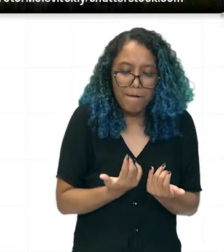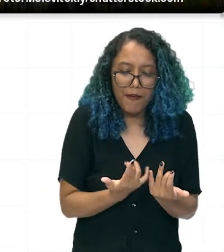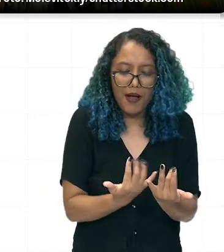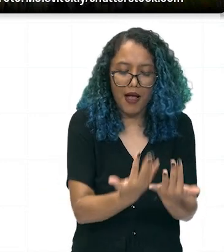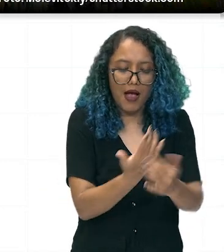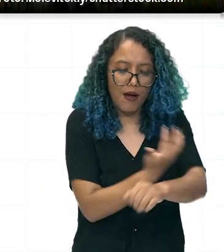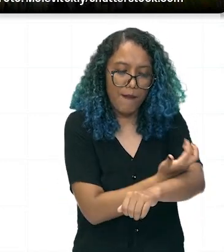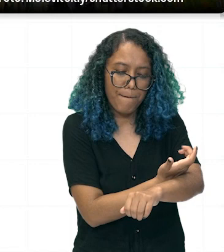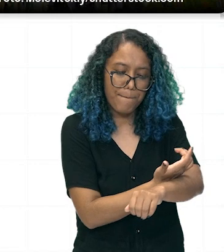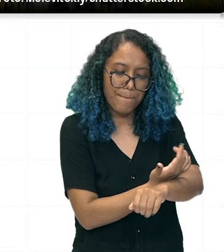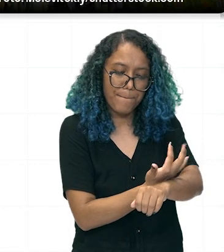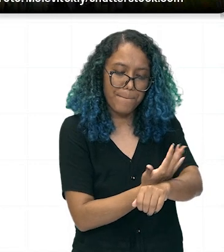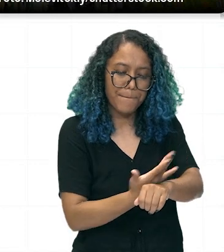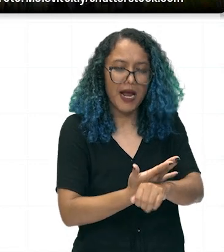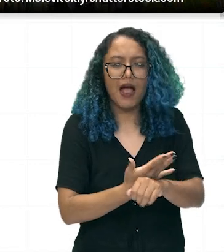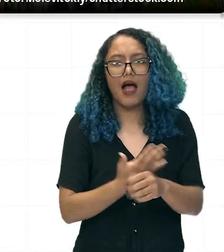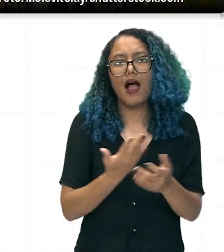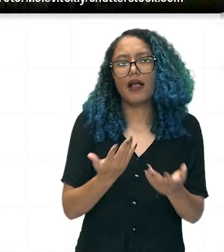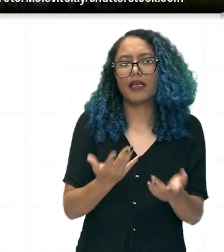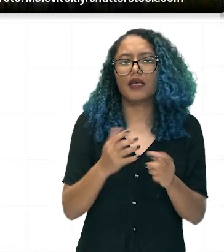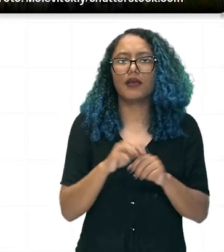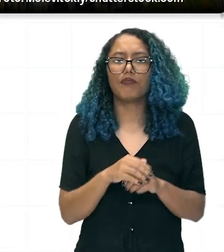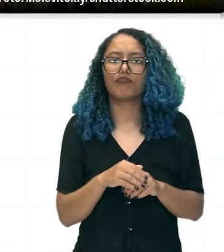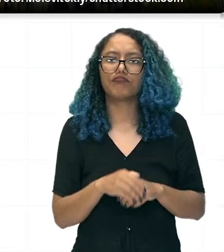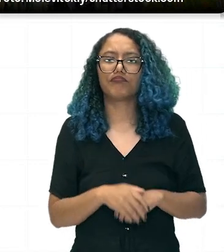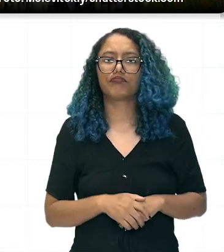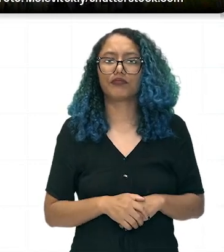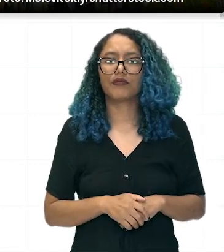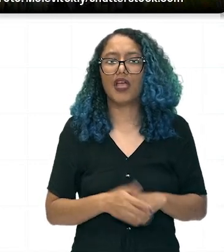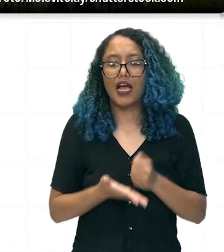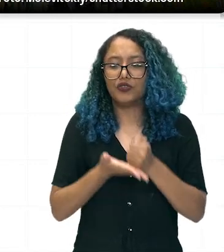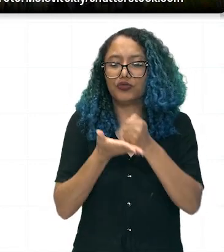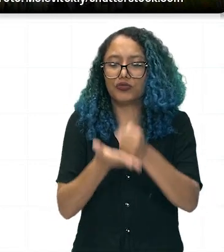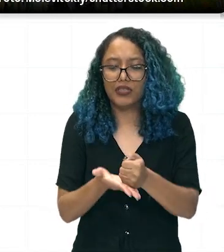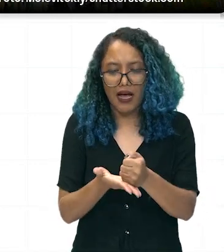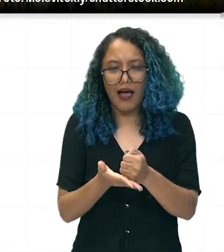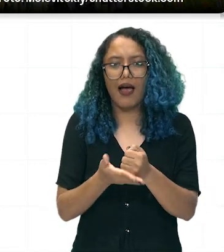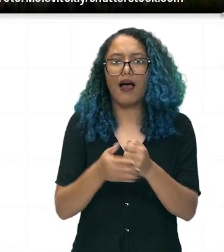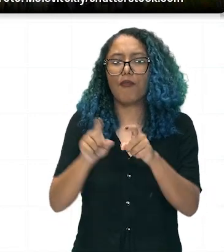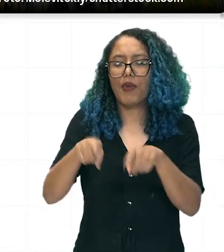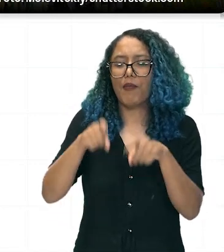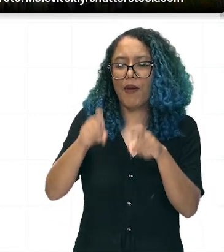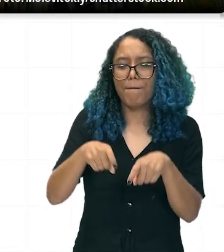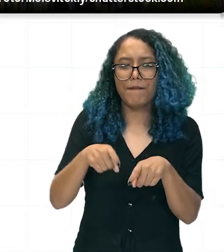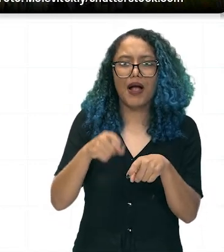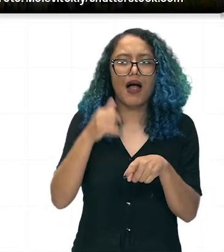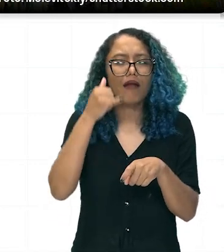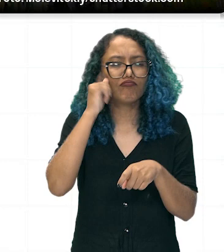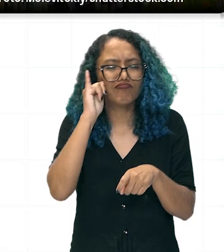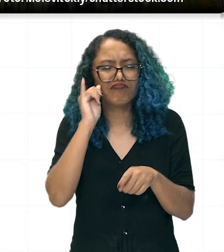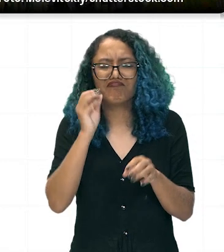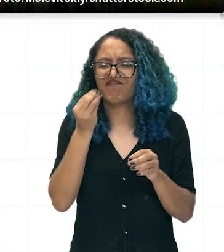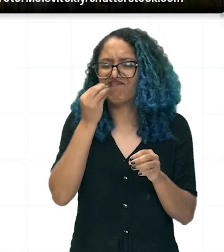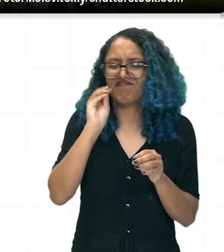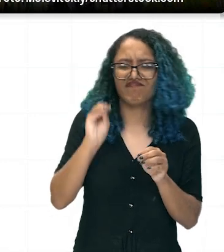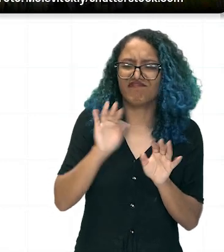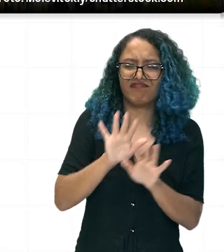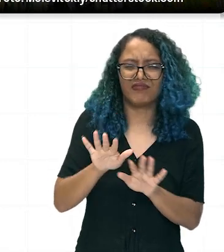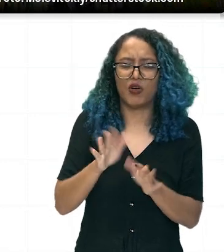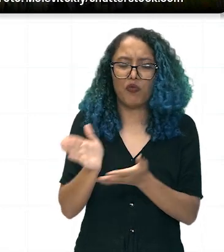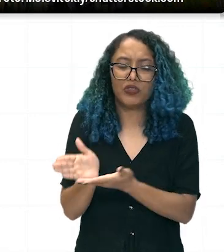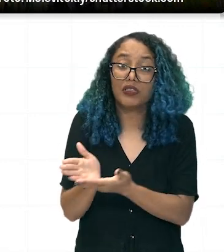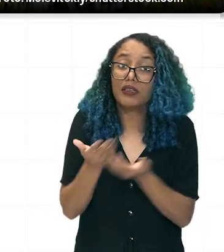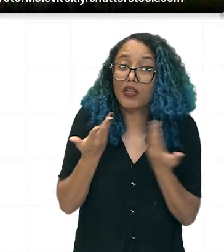e gramíneas que não servem para a agricultura e pecuária. Então, essa eliminação aí